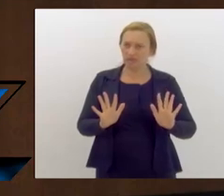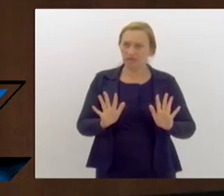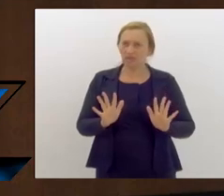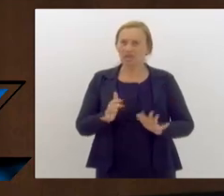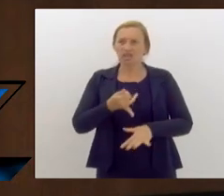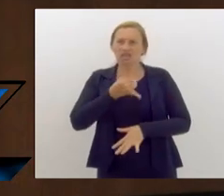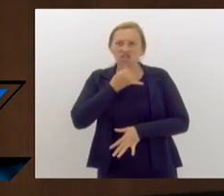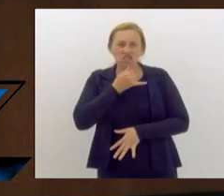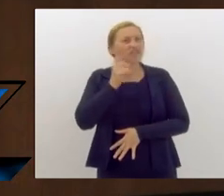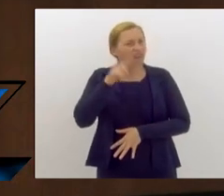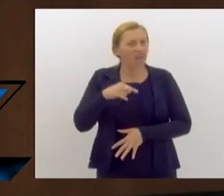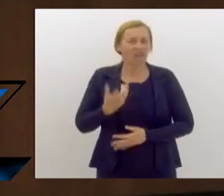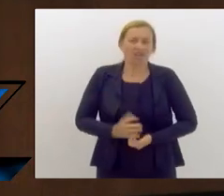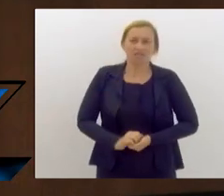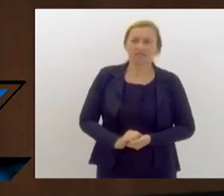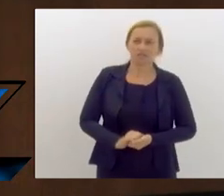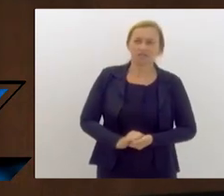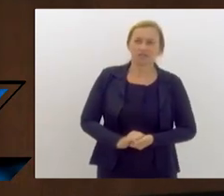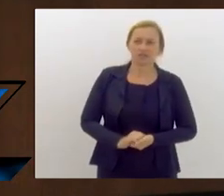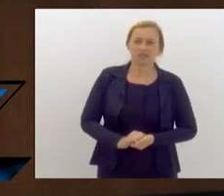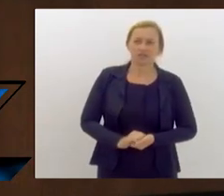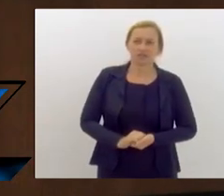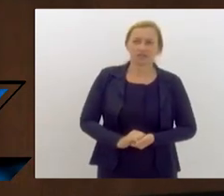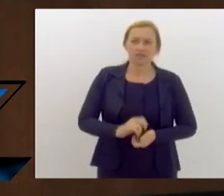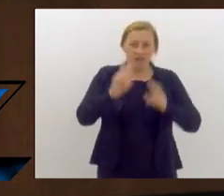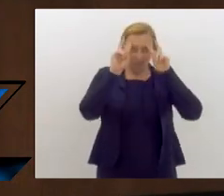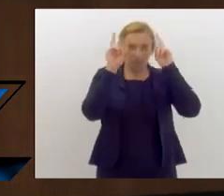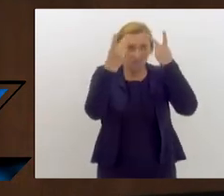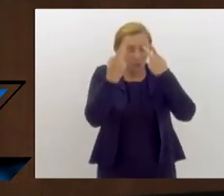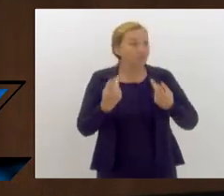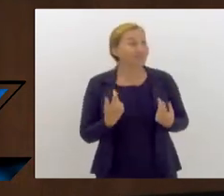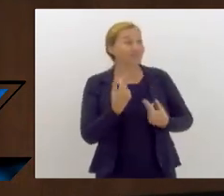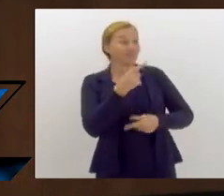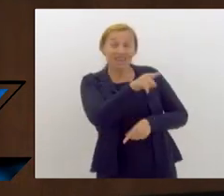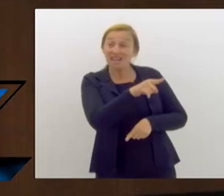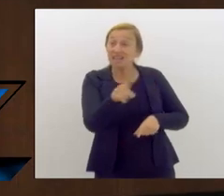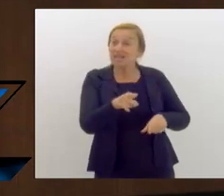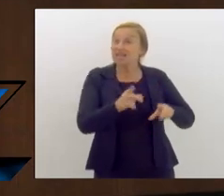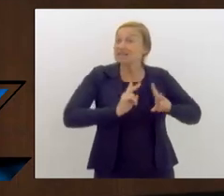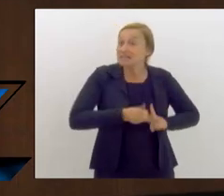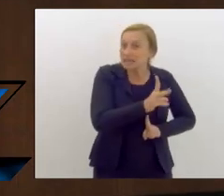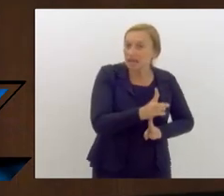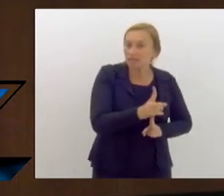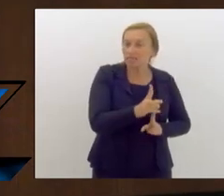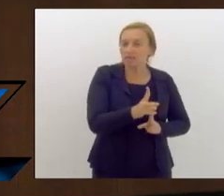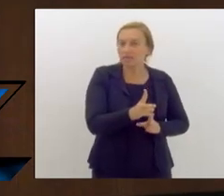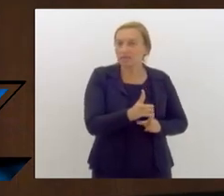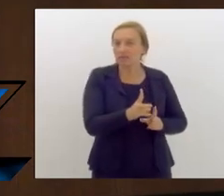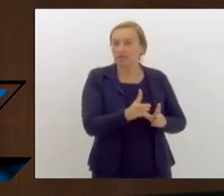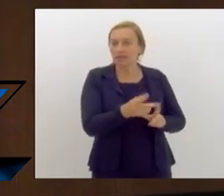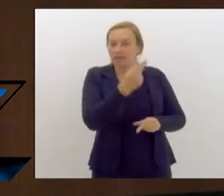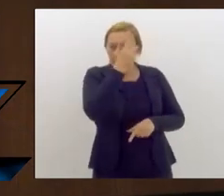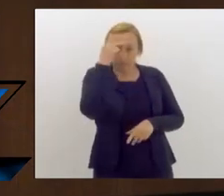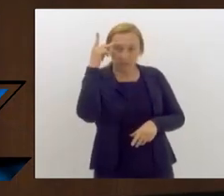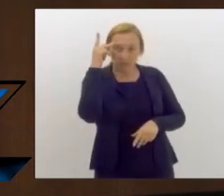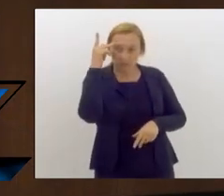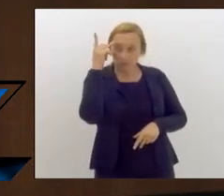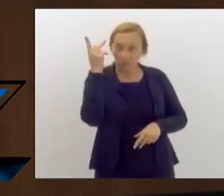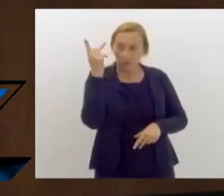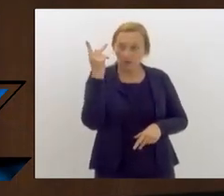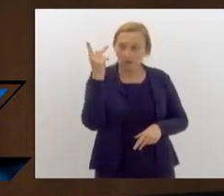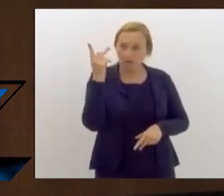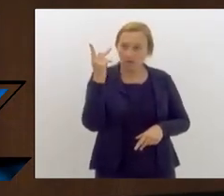seletiva sempre e causa revolta nele e sempre que o personagem envolvido nesse indignação veste farda